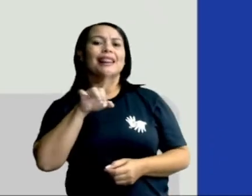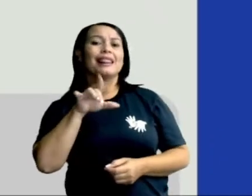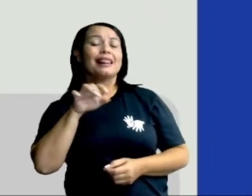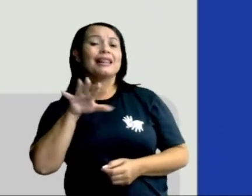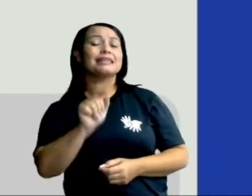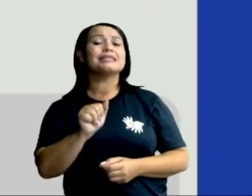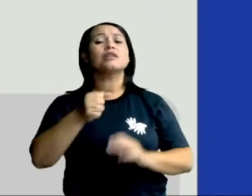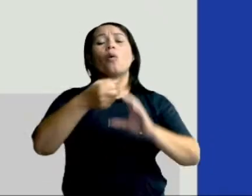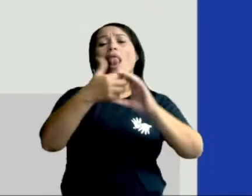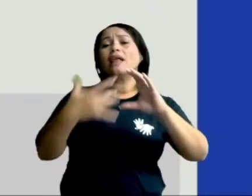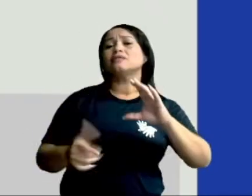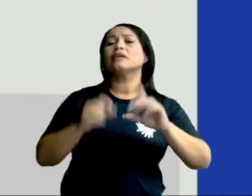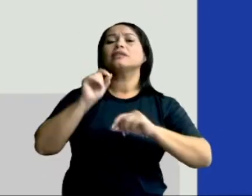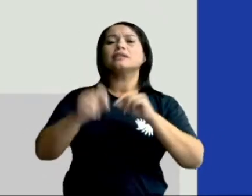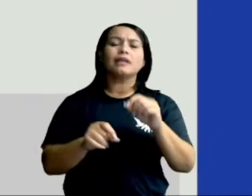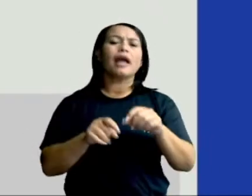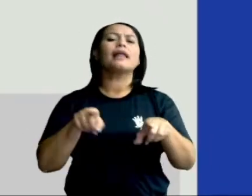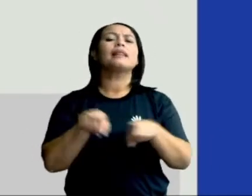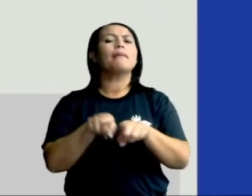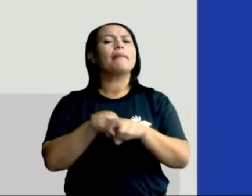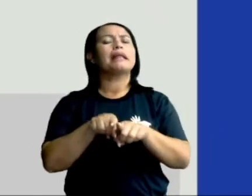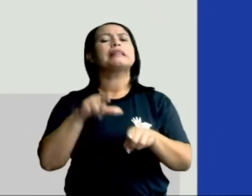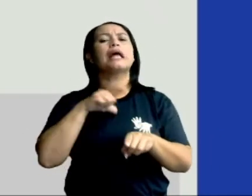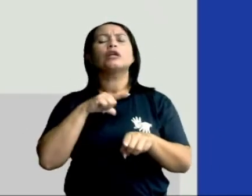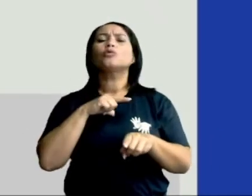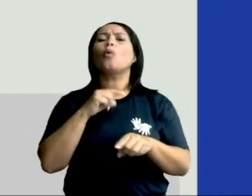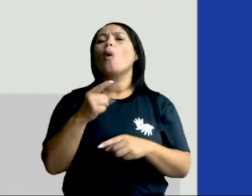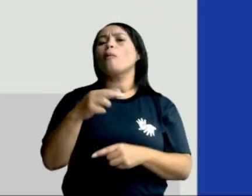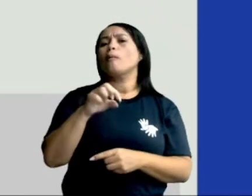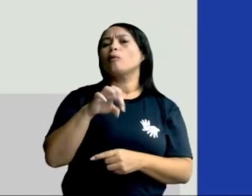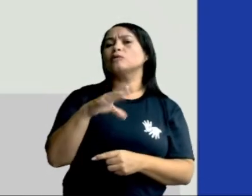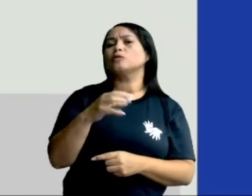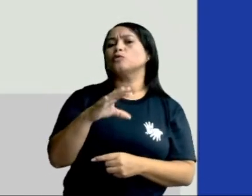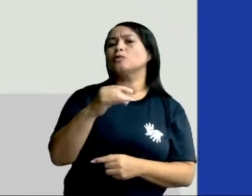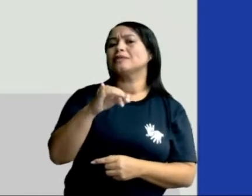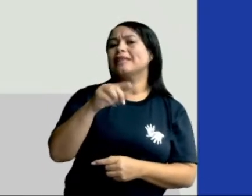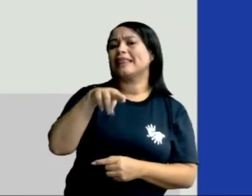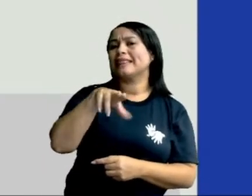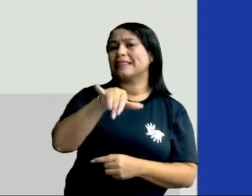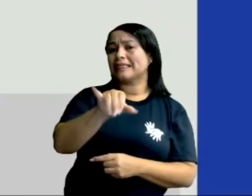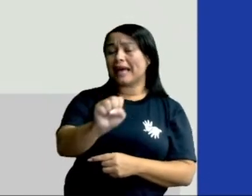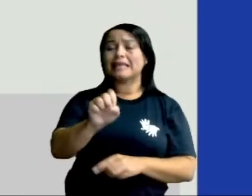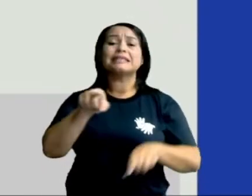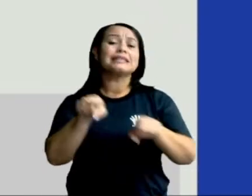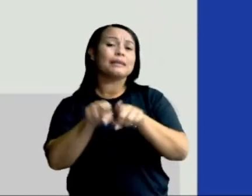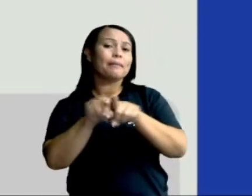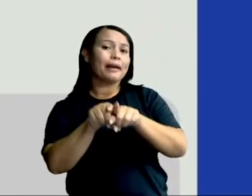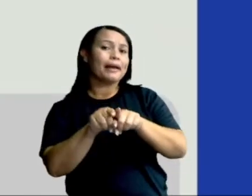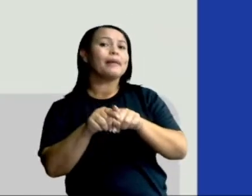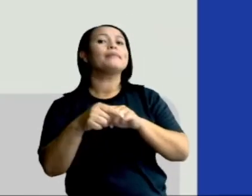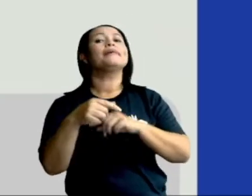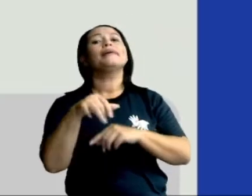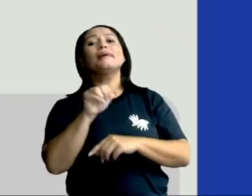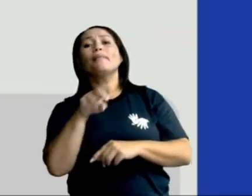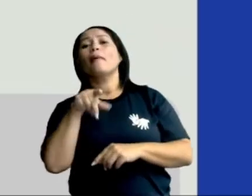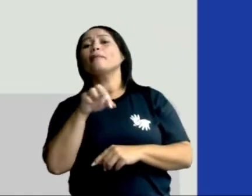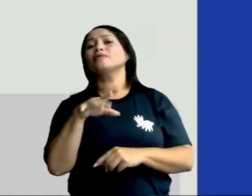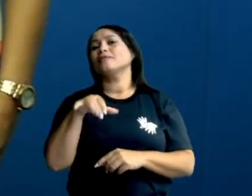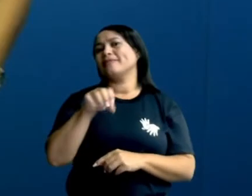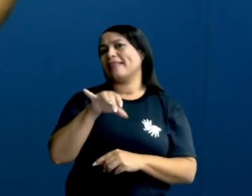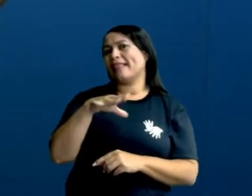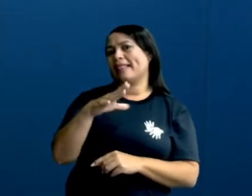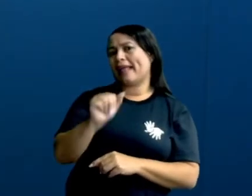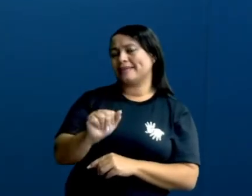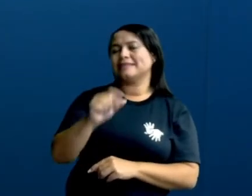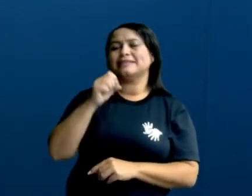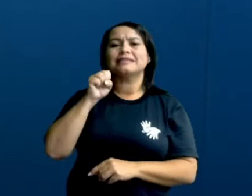em diretamente proporcionais e inversamente proporcionais. Pois bem,